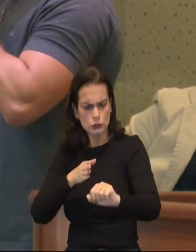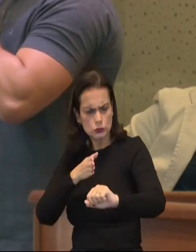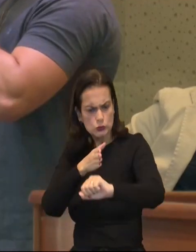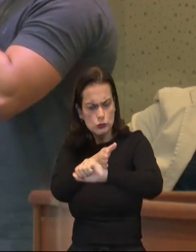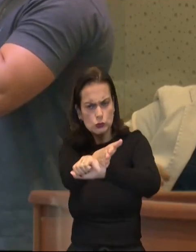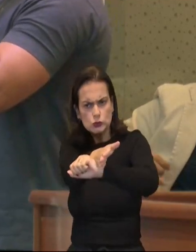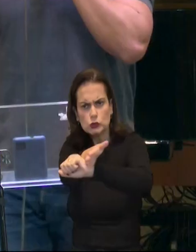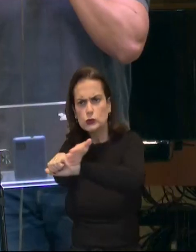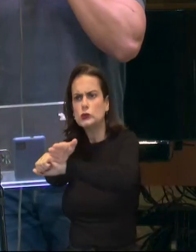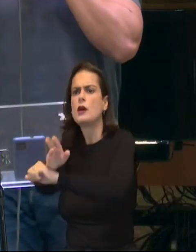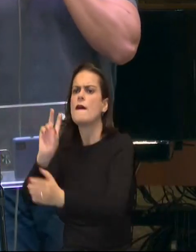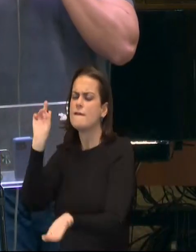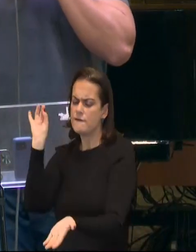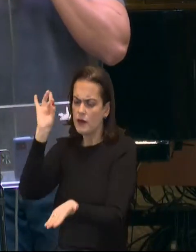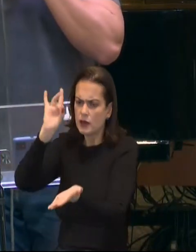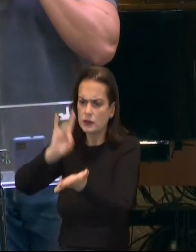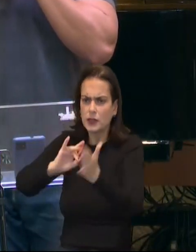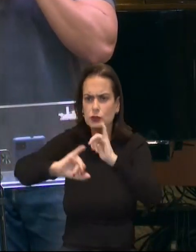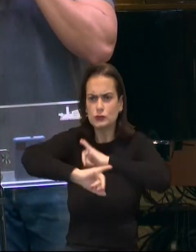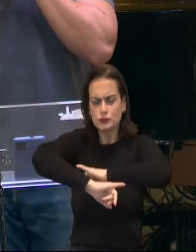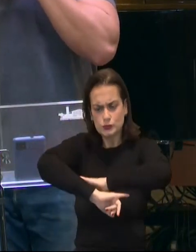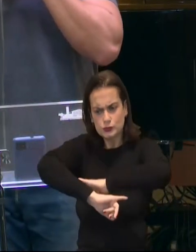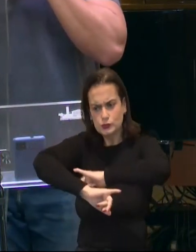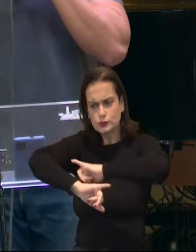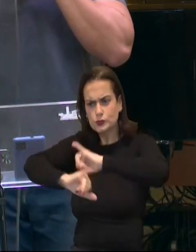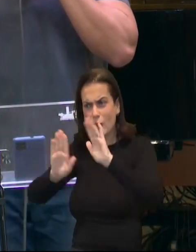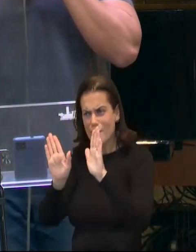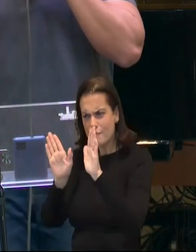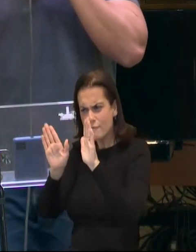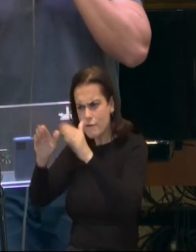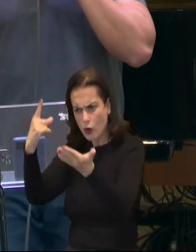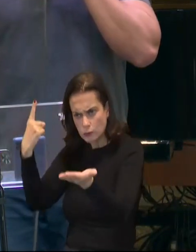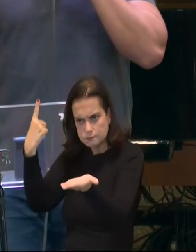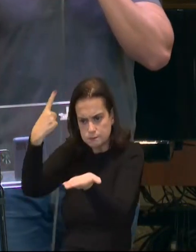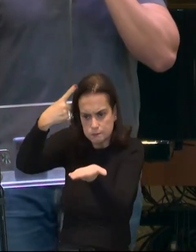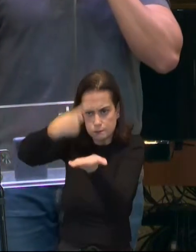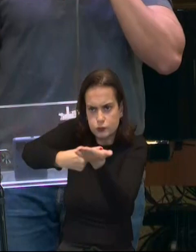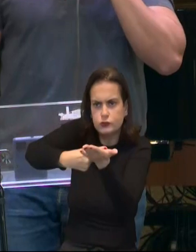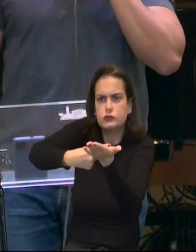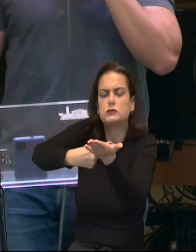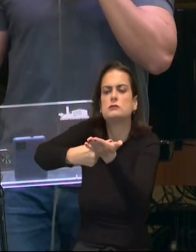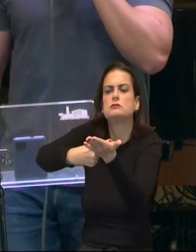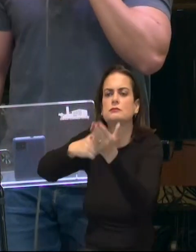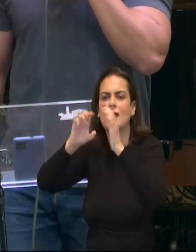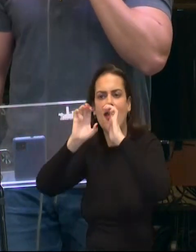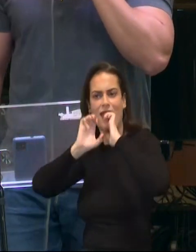tua verdade. Foco na missão,